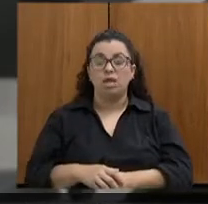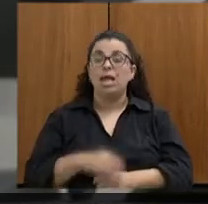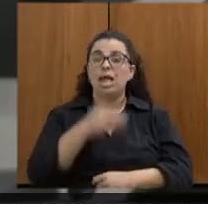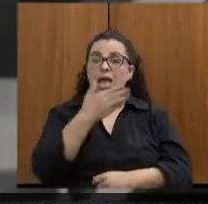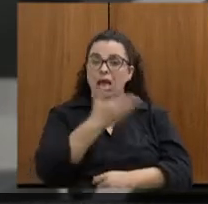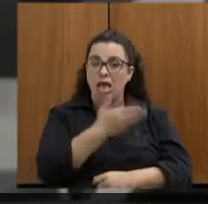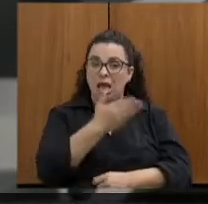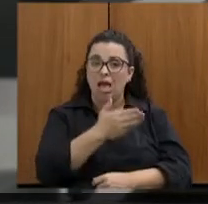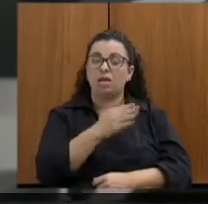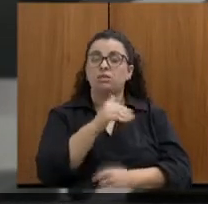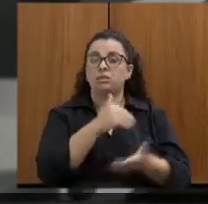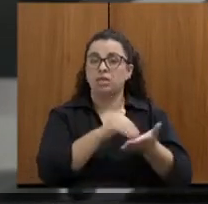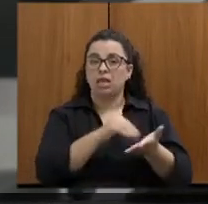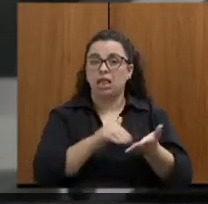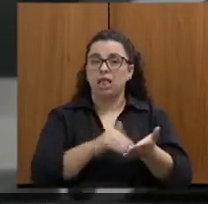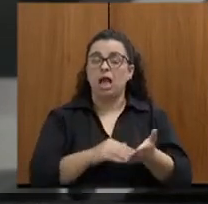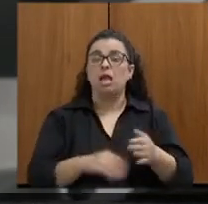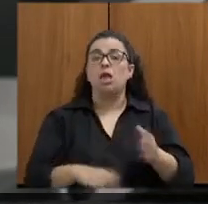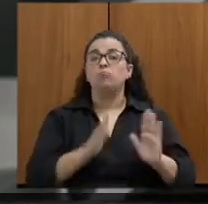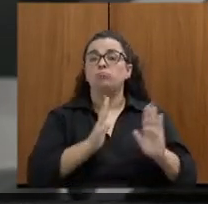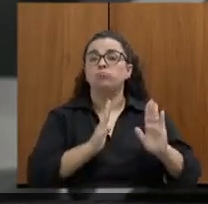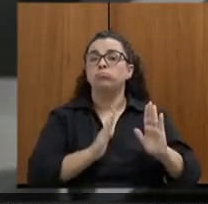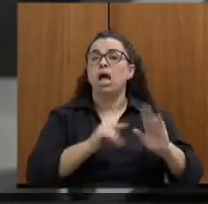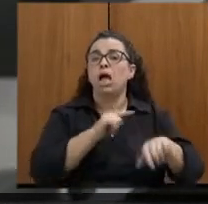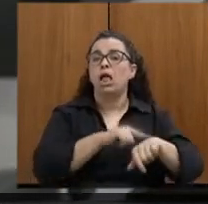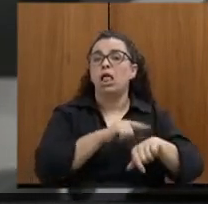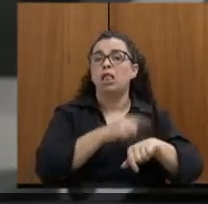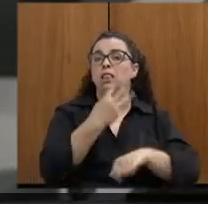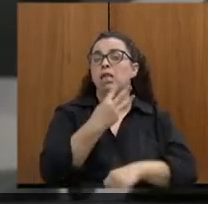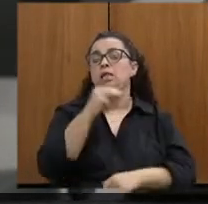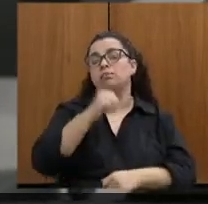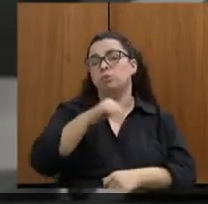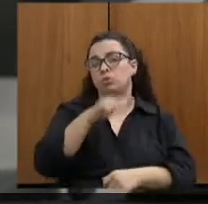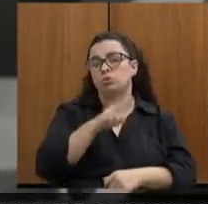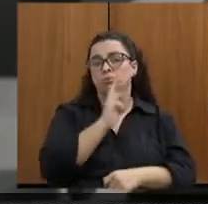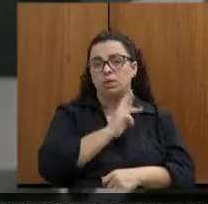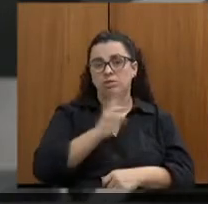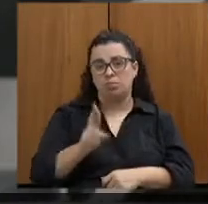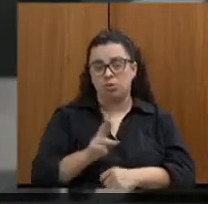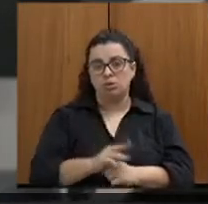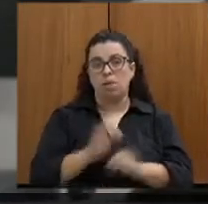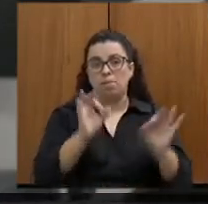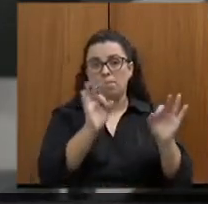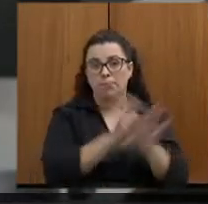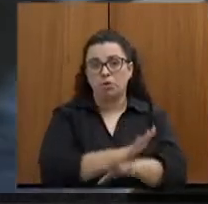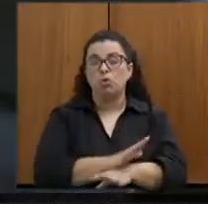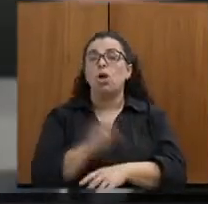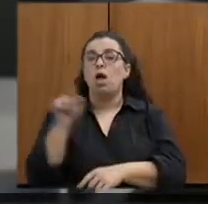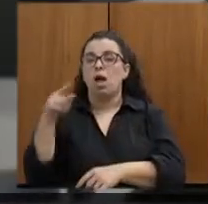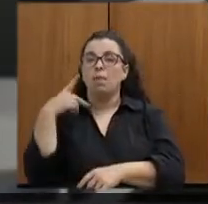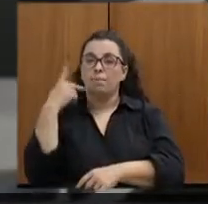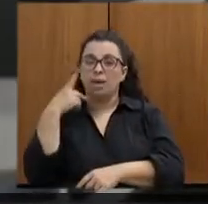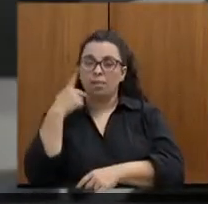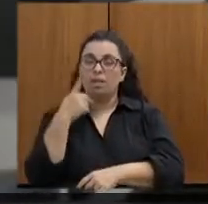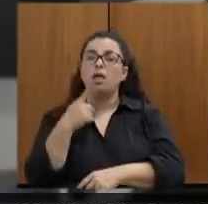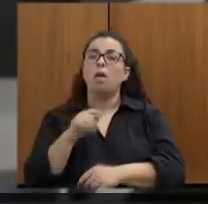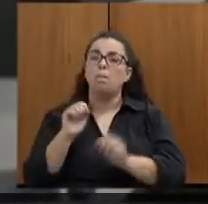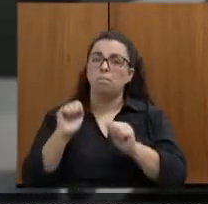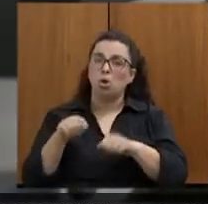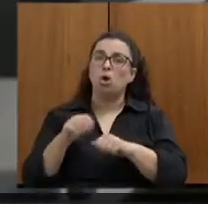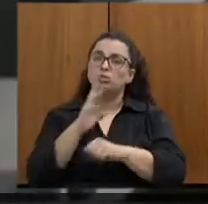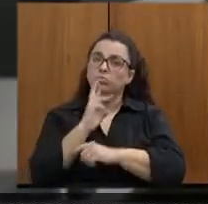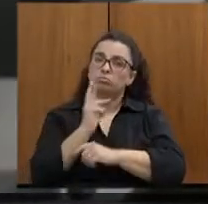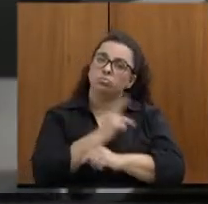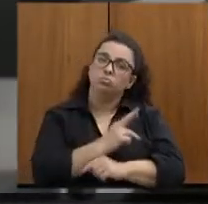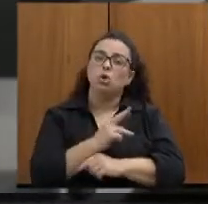para respondê-la e, em seguida, o parlamentar poderá fazer suas considerações finais pelo prazo